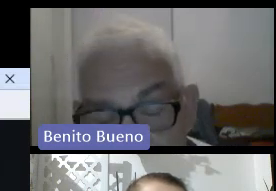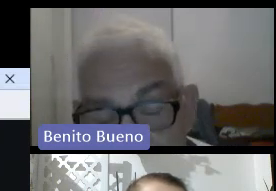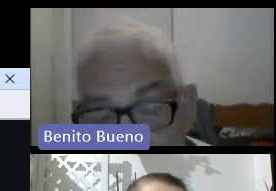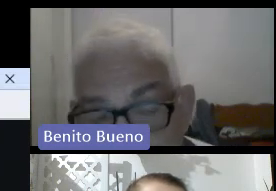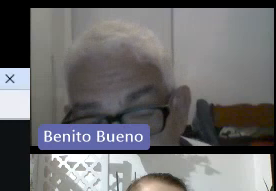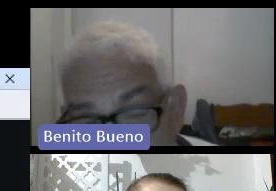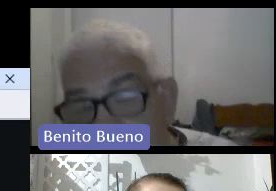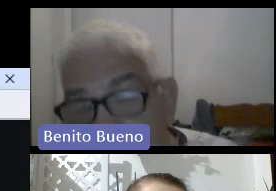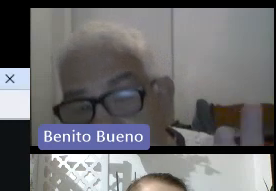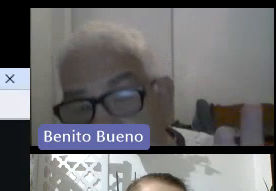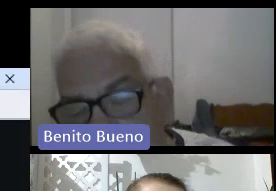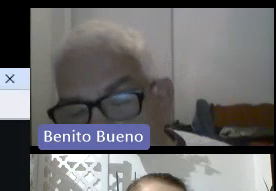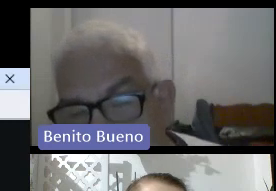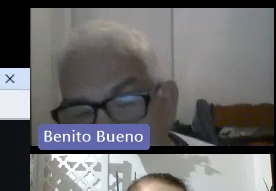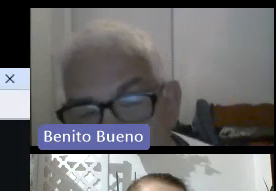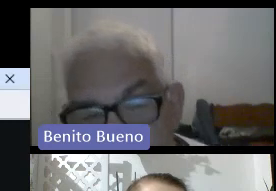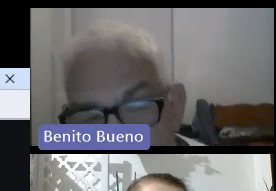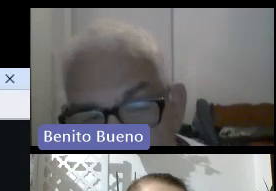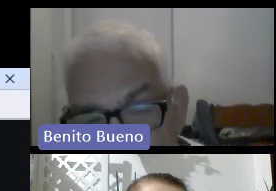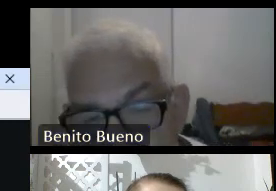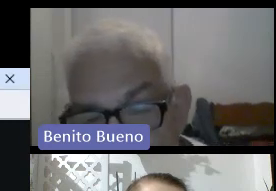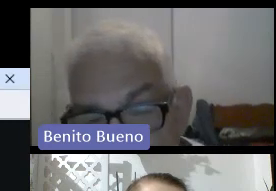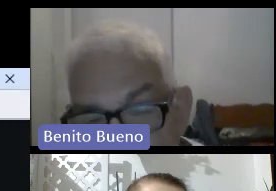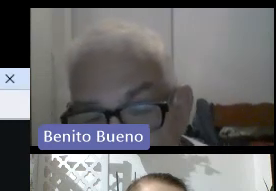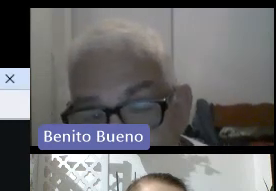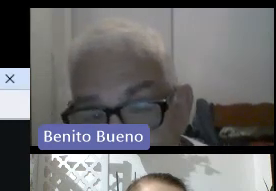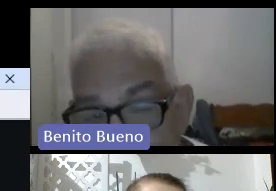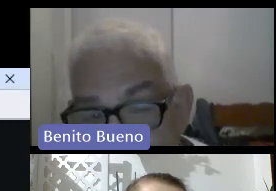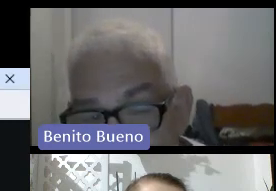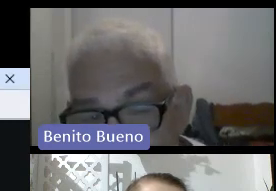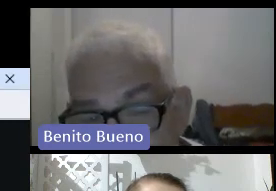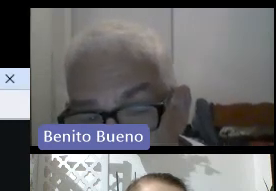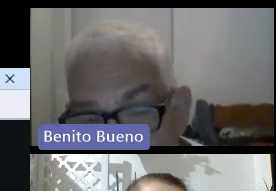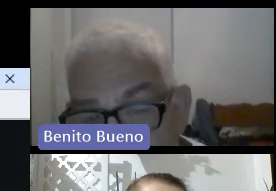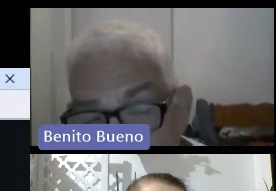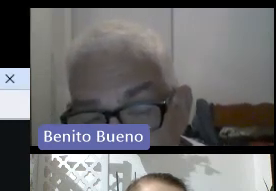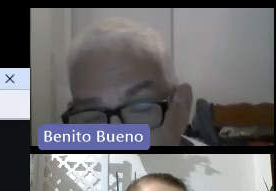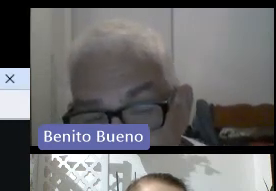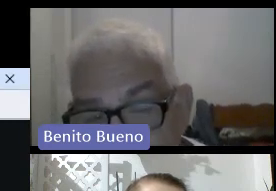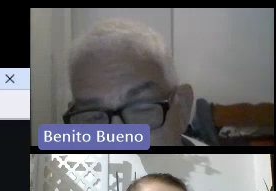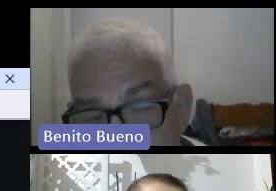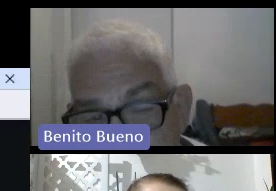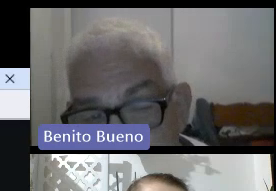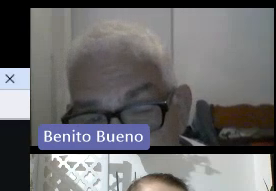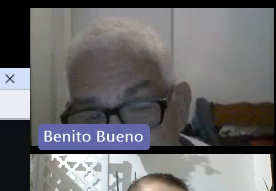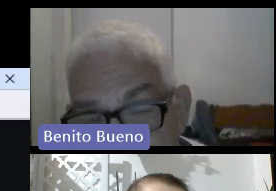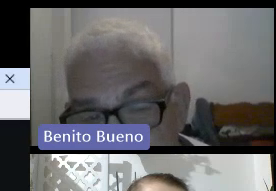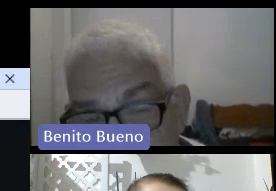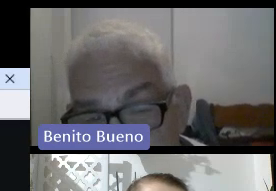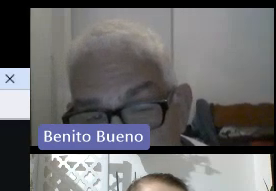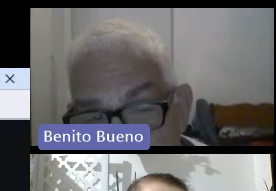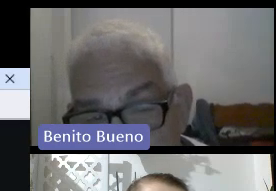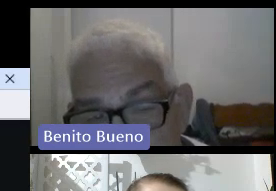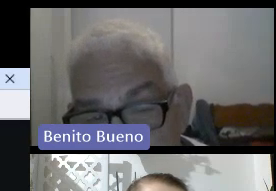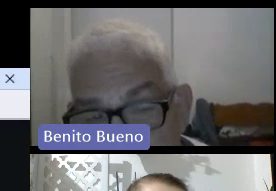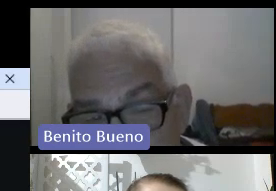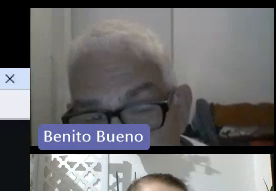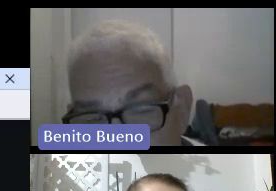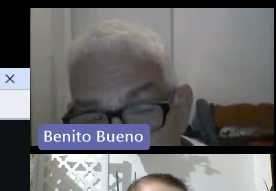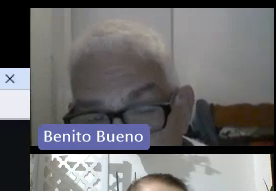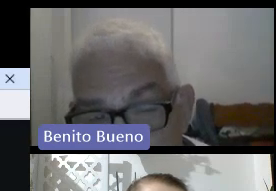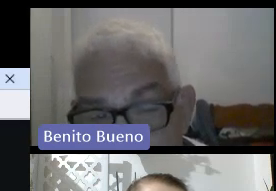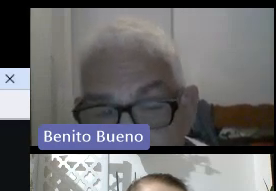defeitos aí, só dessa foto aí. Né? Mas não dá para a gente afirmar exatamente o que